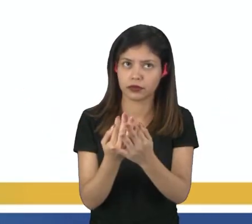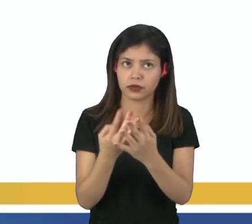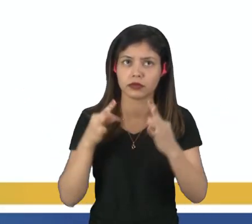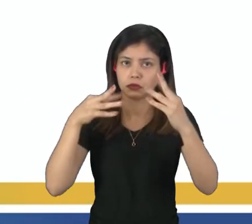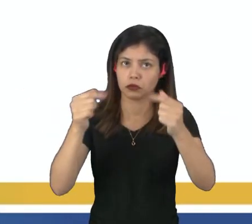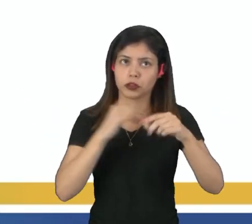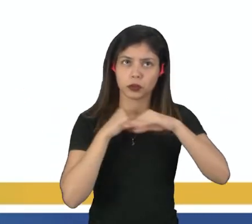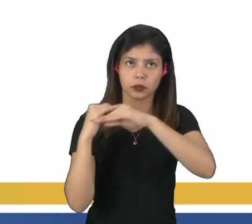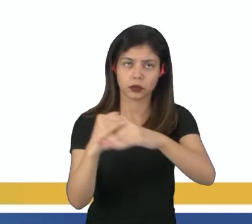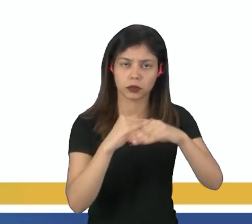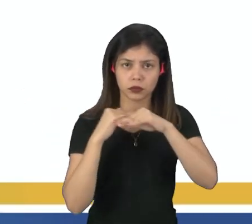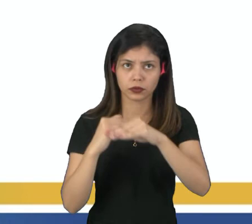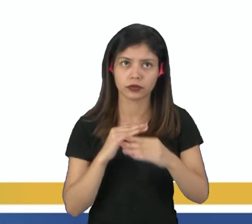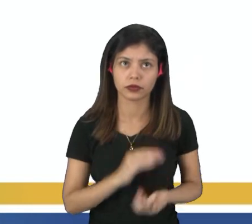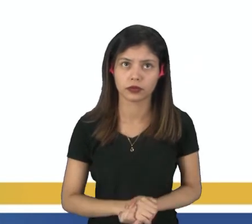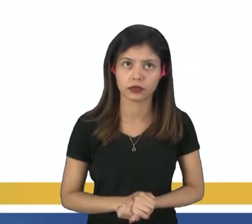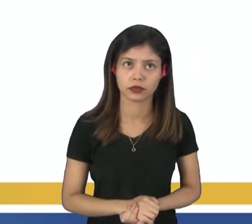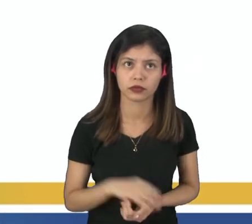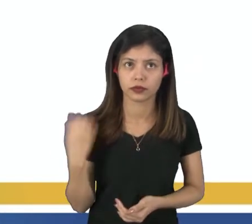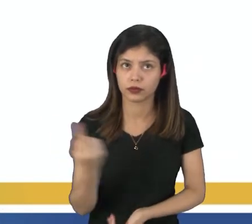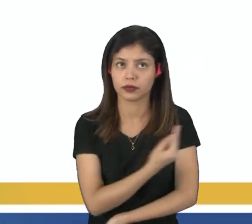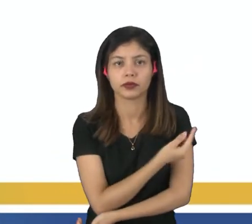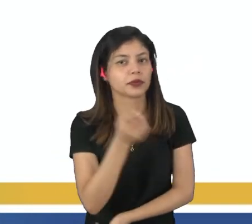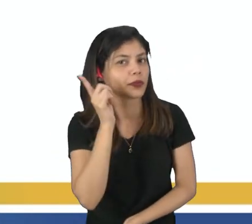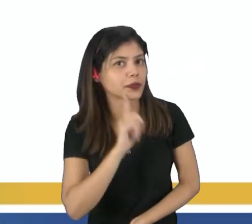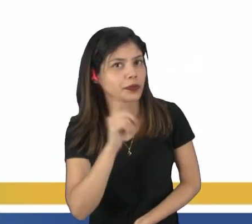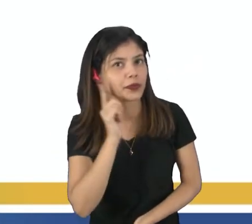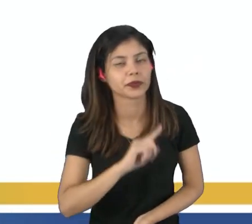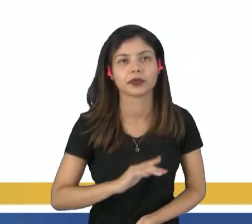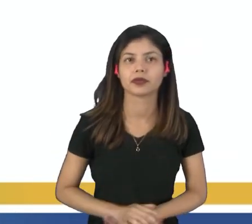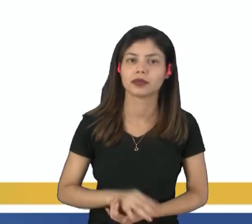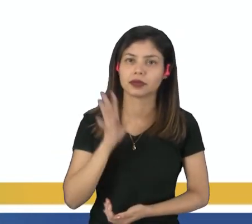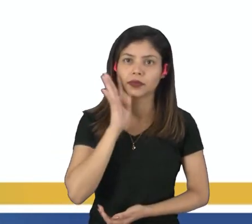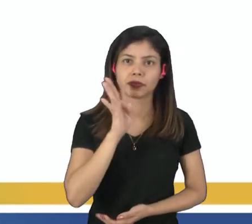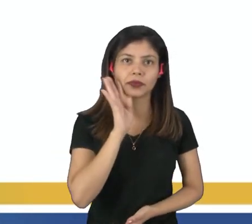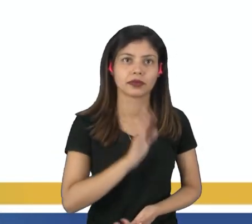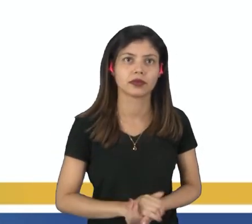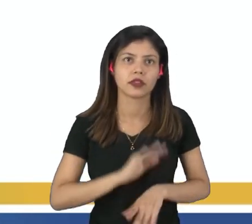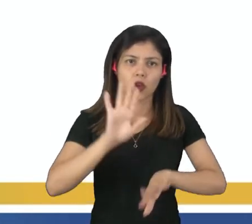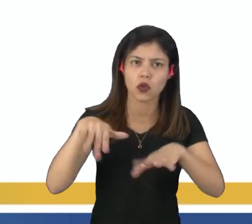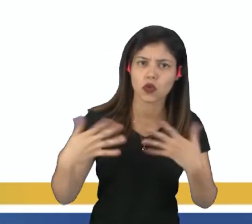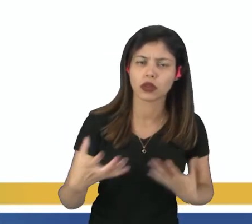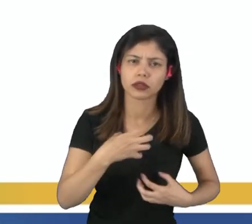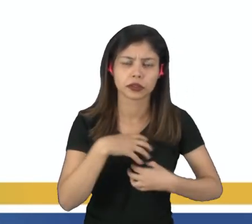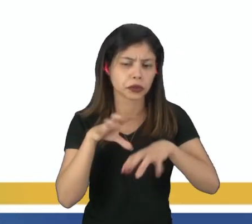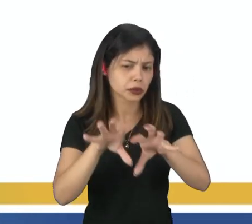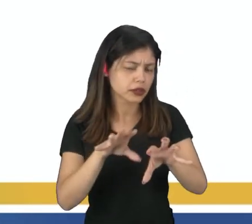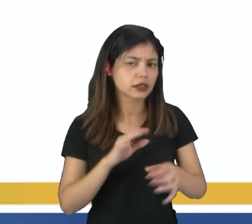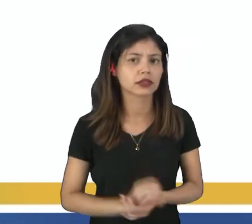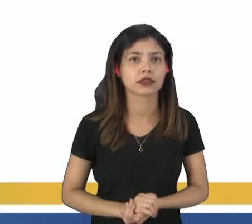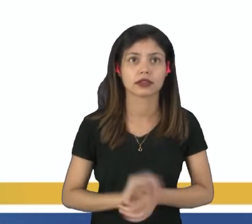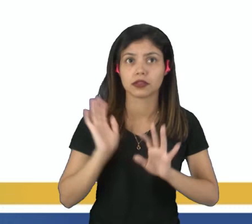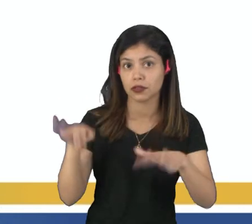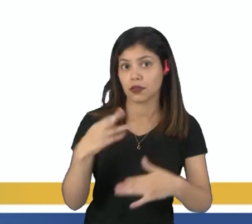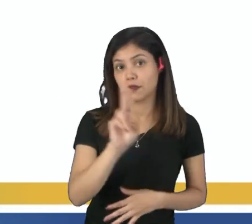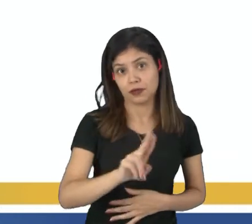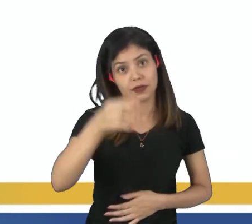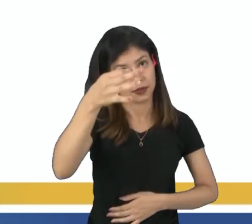igual, mas a nossa é mais legal. Qual o sentido atribuído